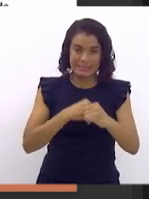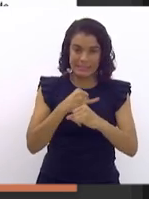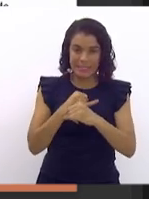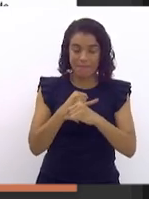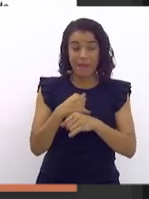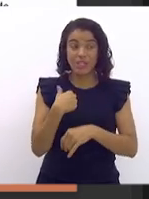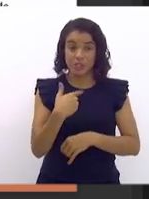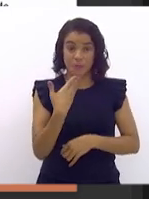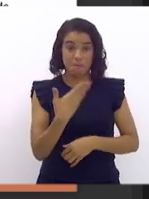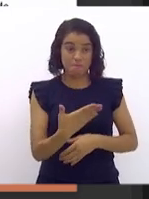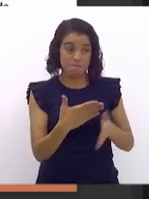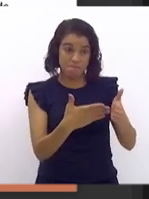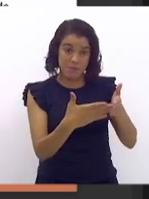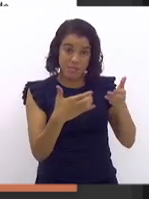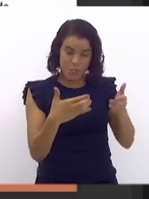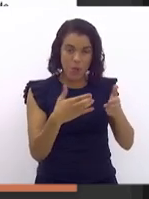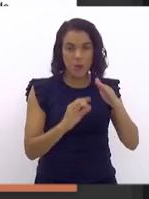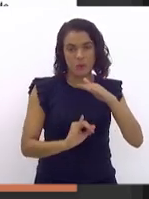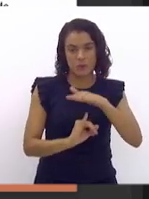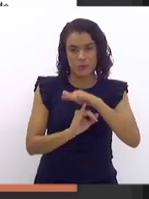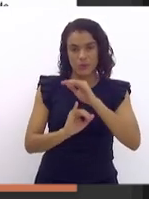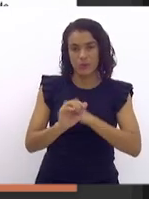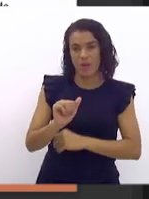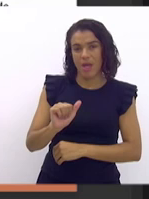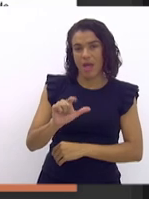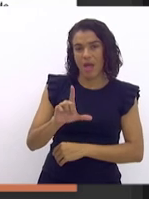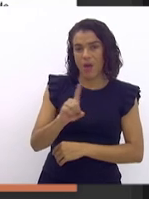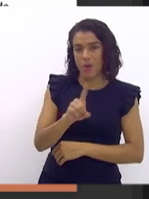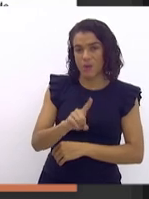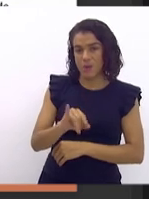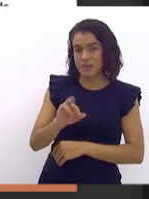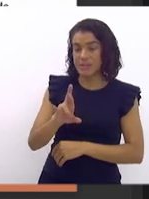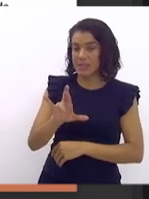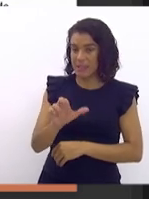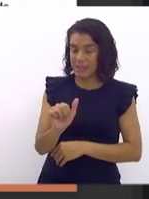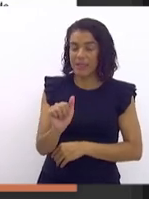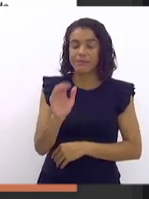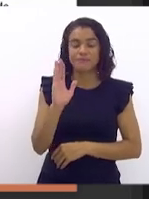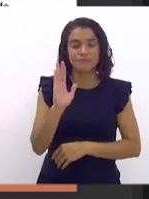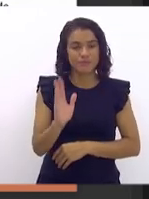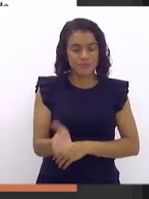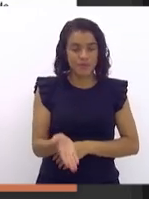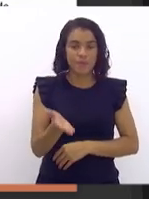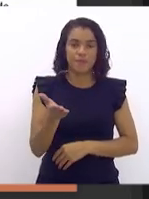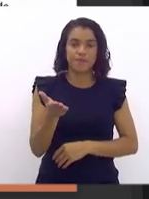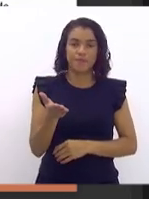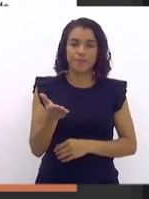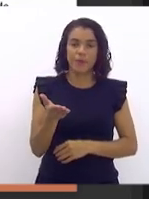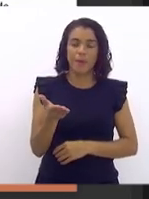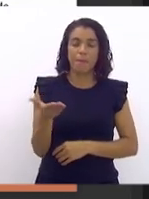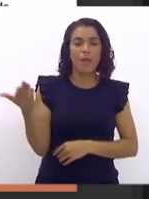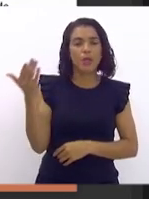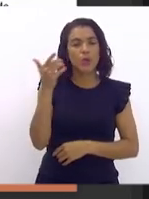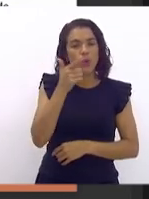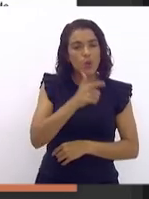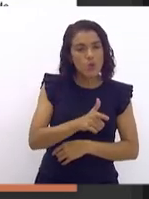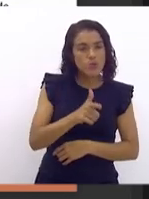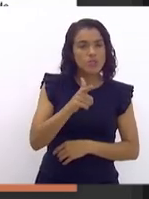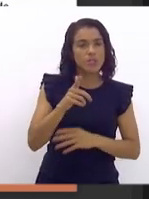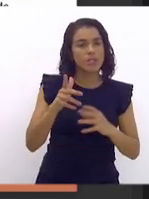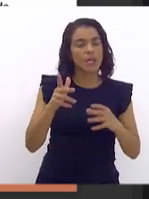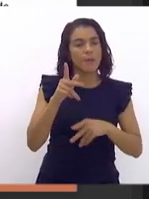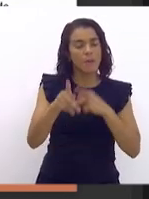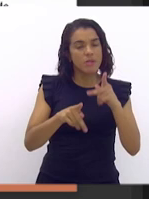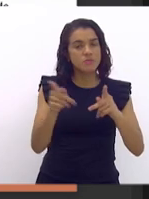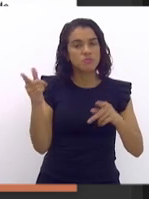a gente solicitou isso ao Instituto Alziras, né, que isso fosse colocado da maneira mais acessível para